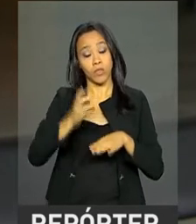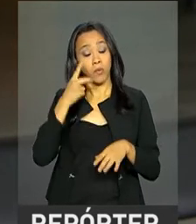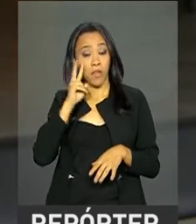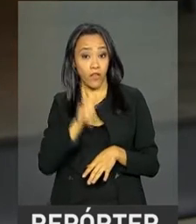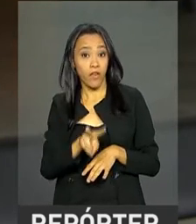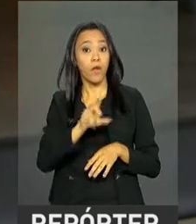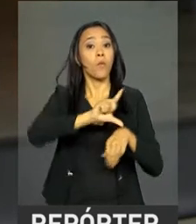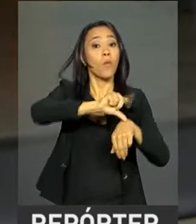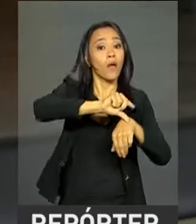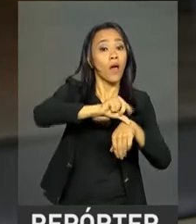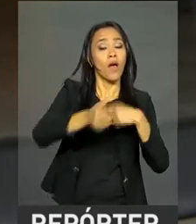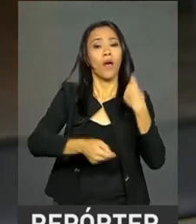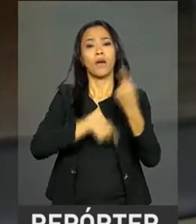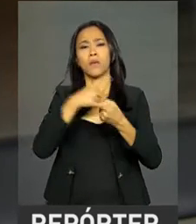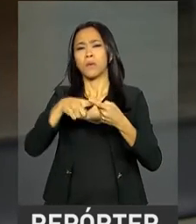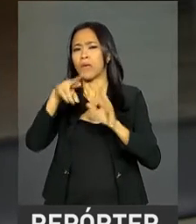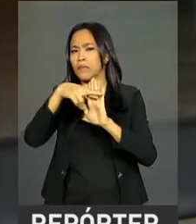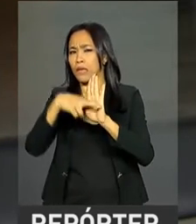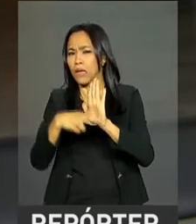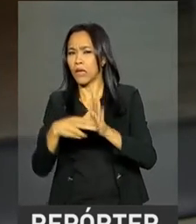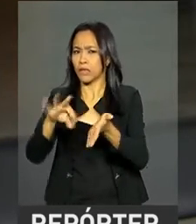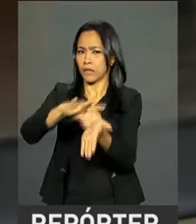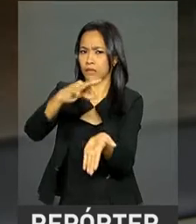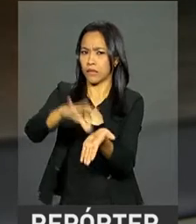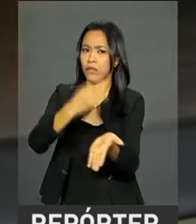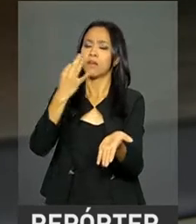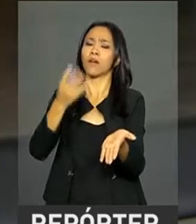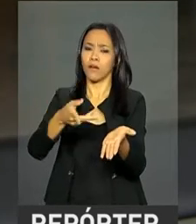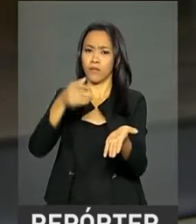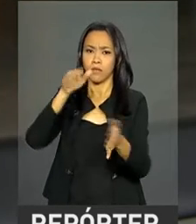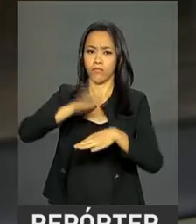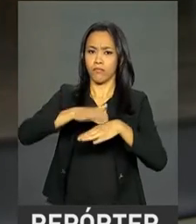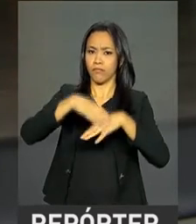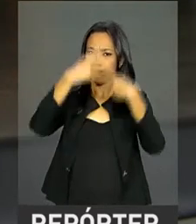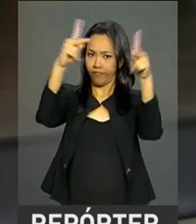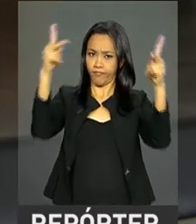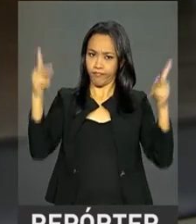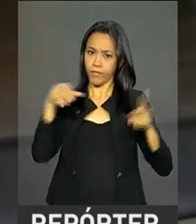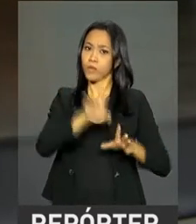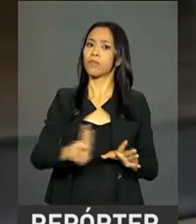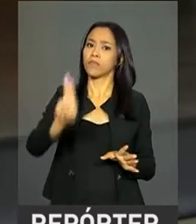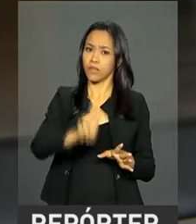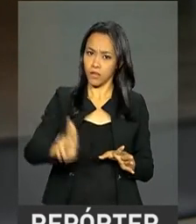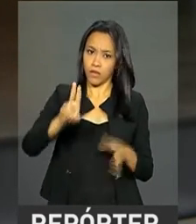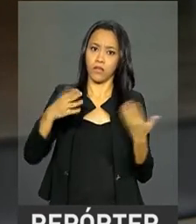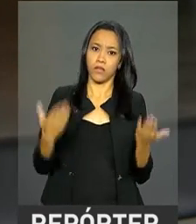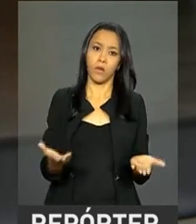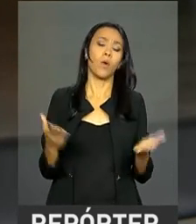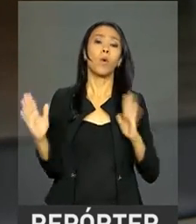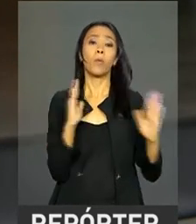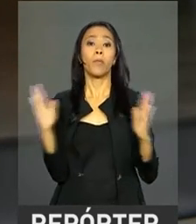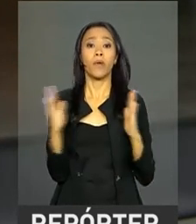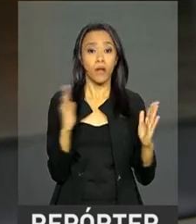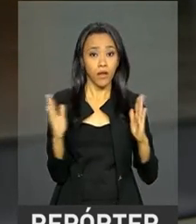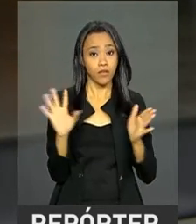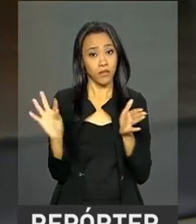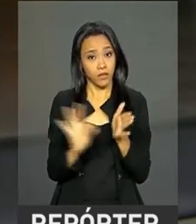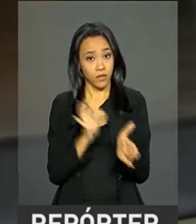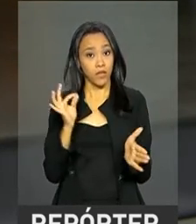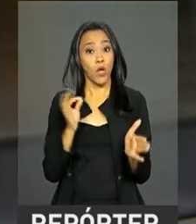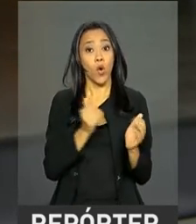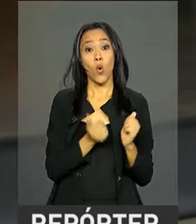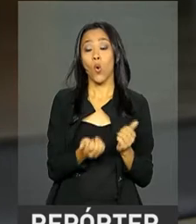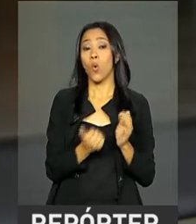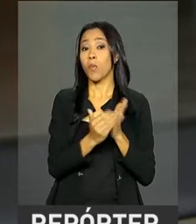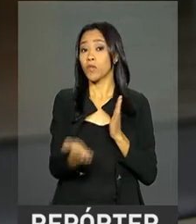e os procedimentos aí para inscrição junto à instituição de ensino. O prazo das matrículas, a gente lembra, começou